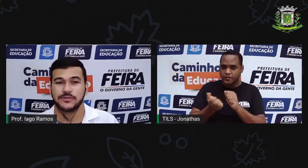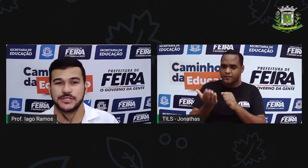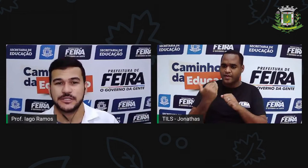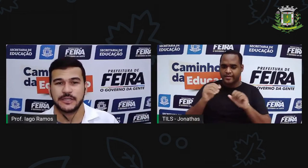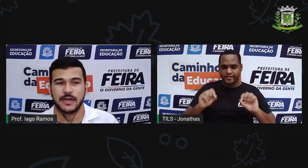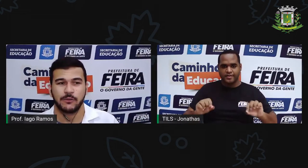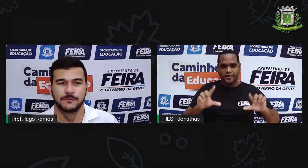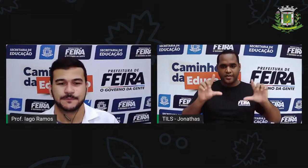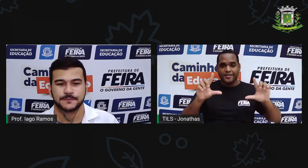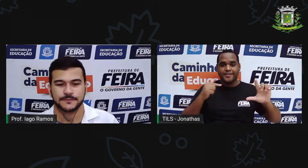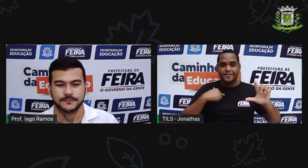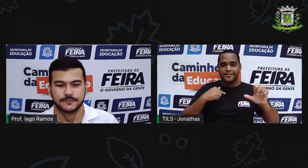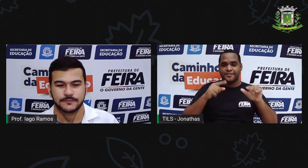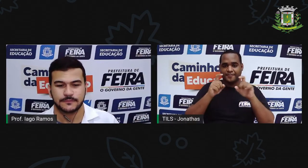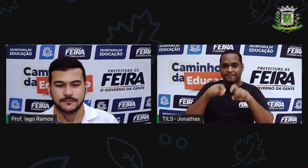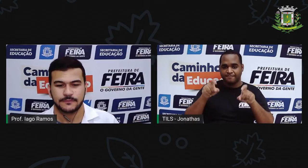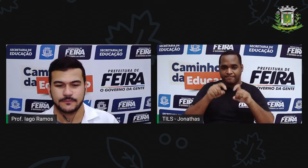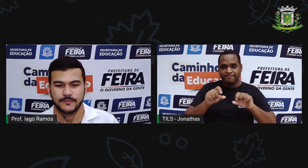quadro digital,